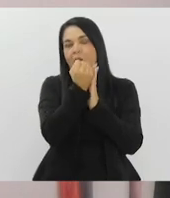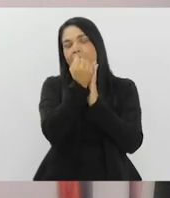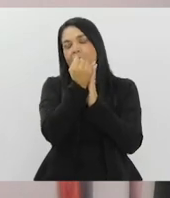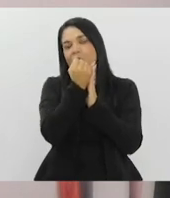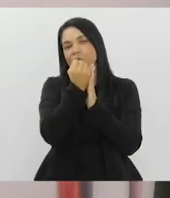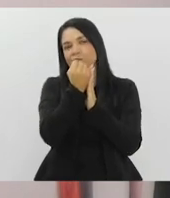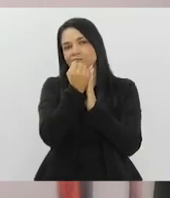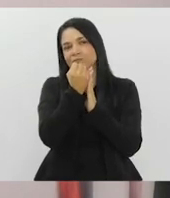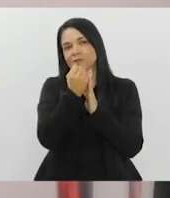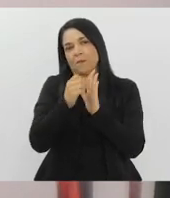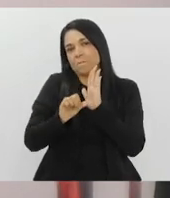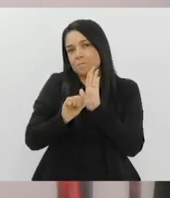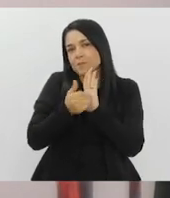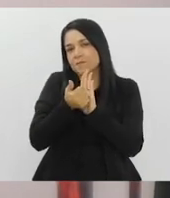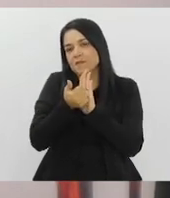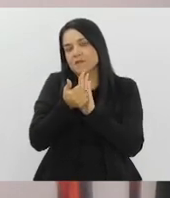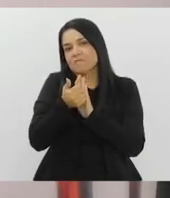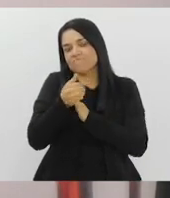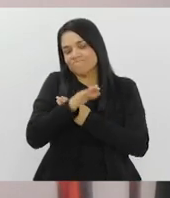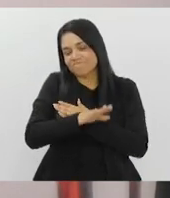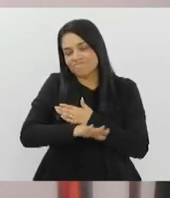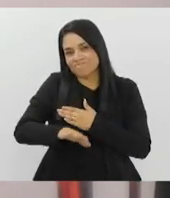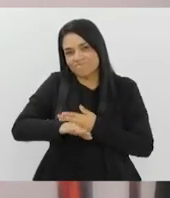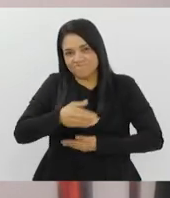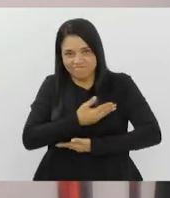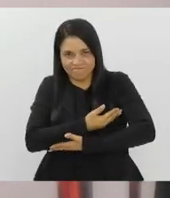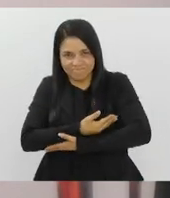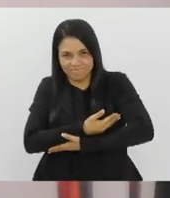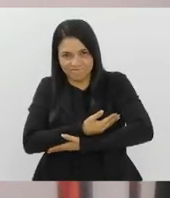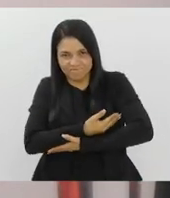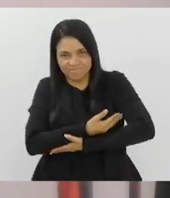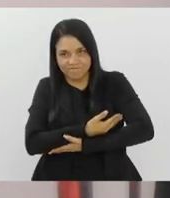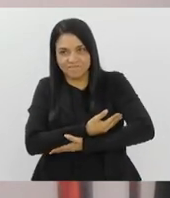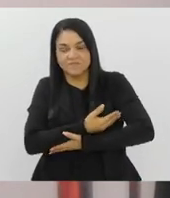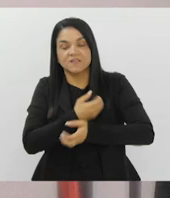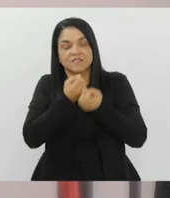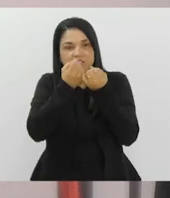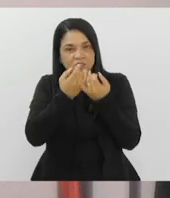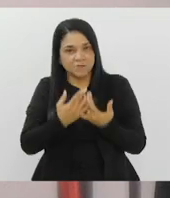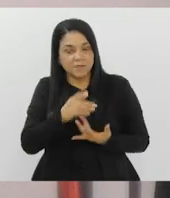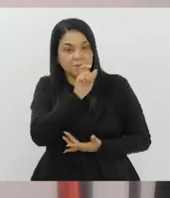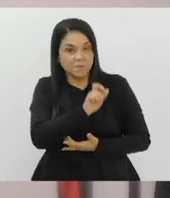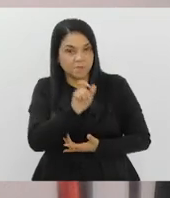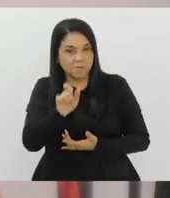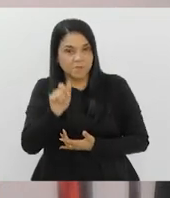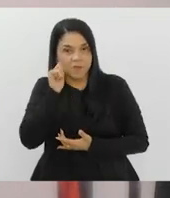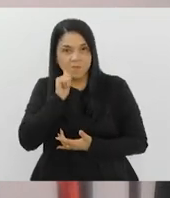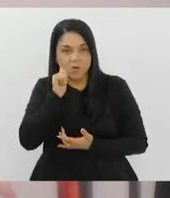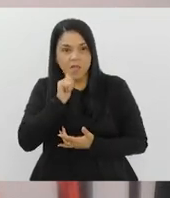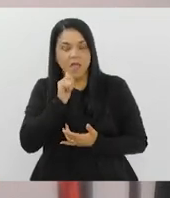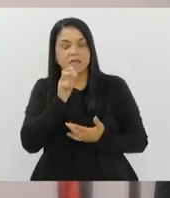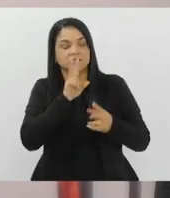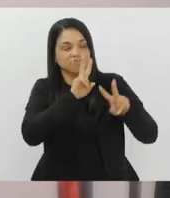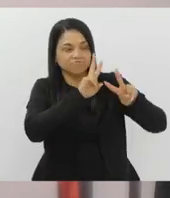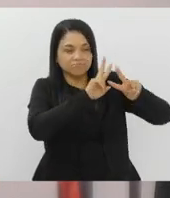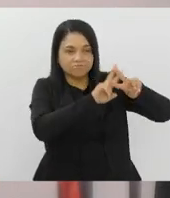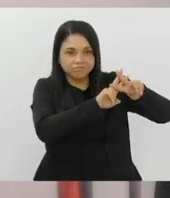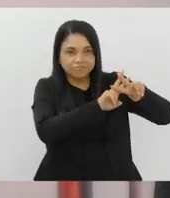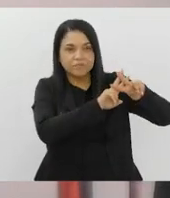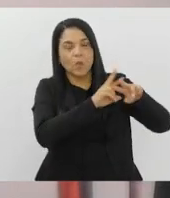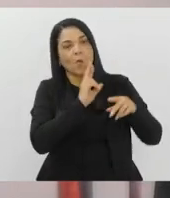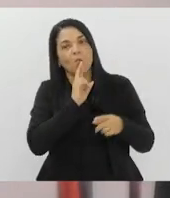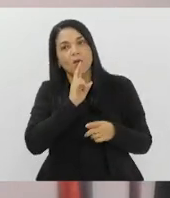infância, que vai garantir, e aí vai falar também especificamente sobre mulheres em situação de prisão ou que estejam